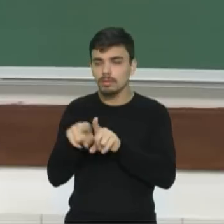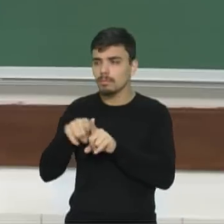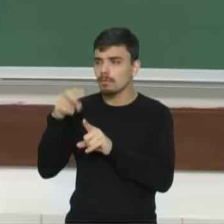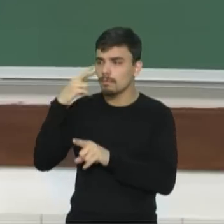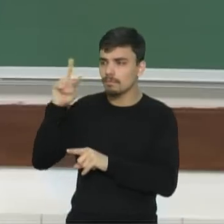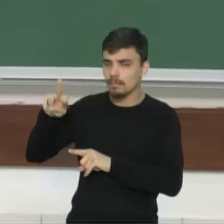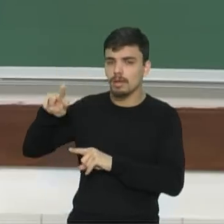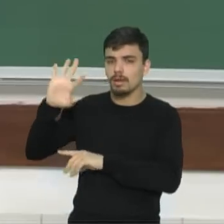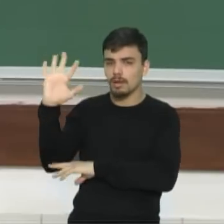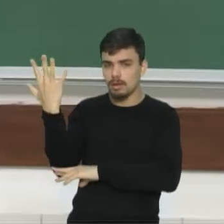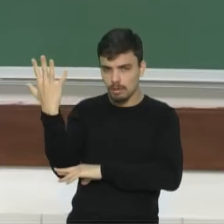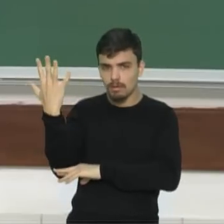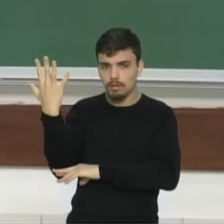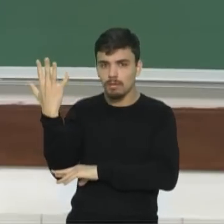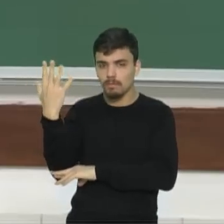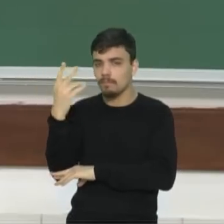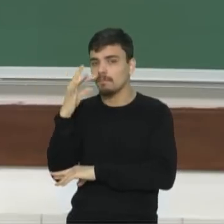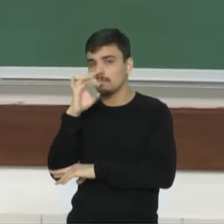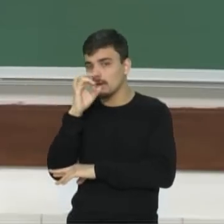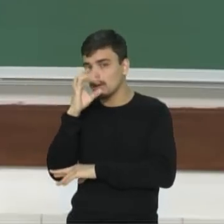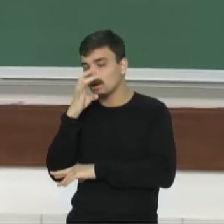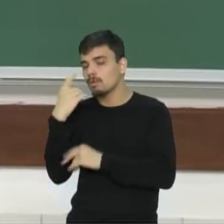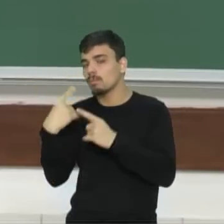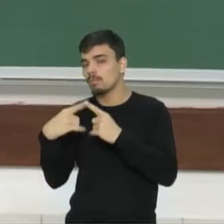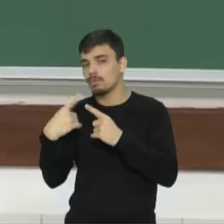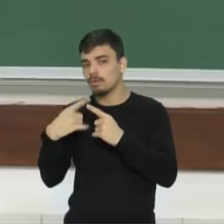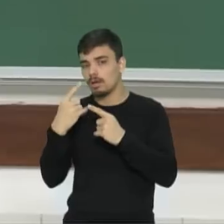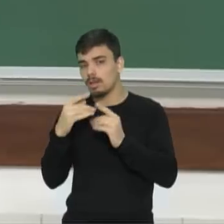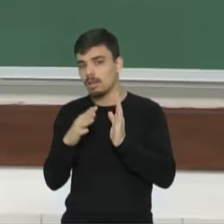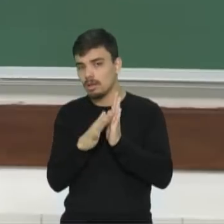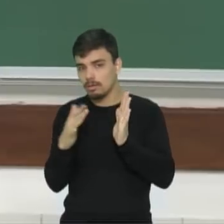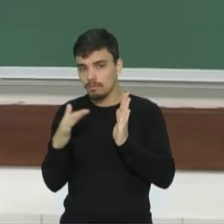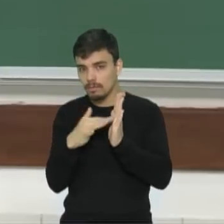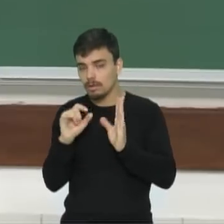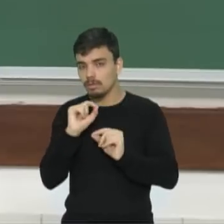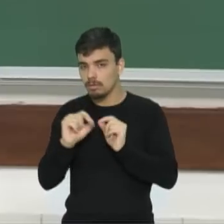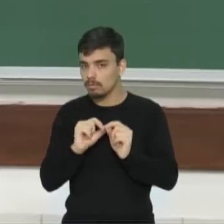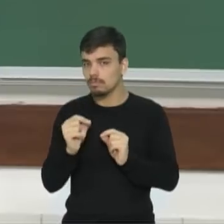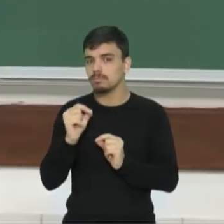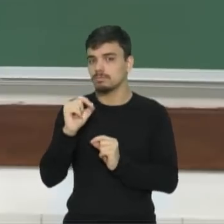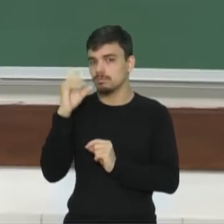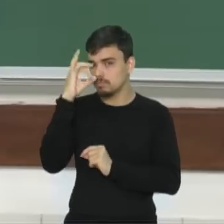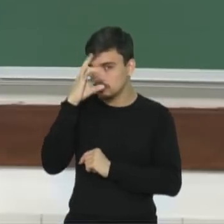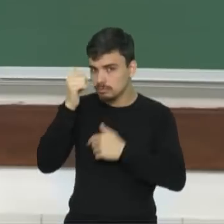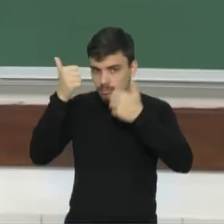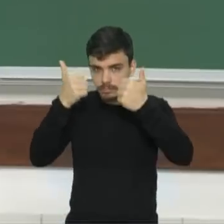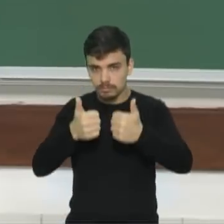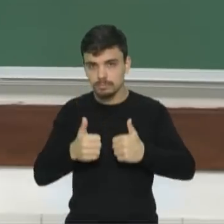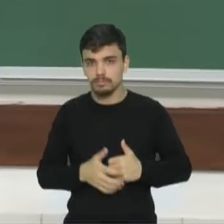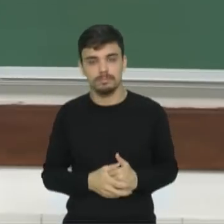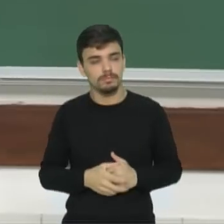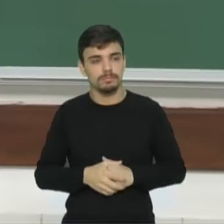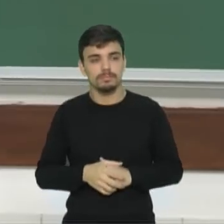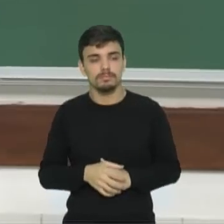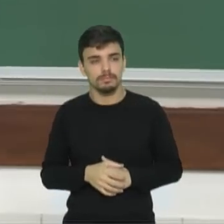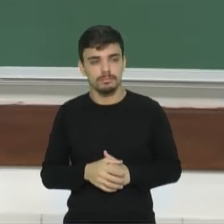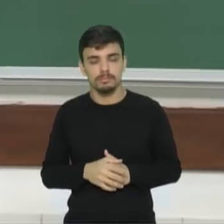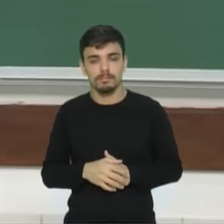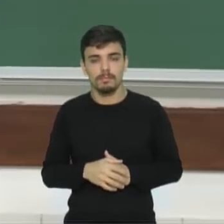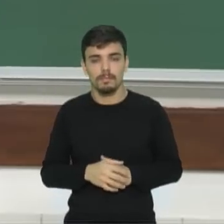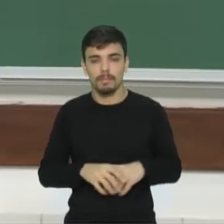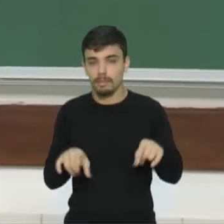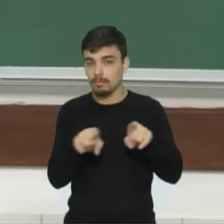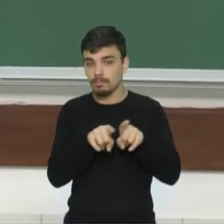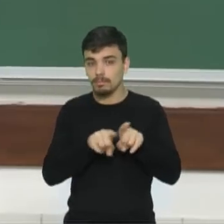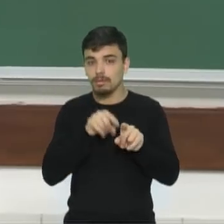uma araucária, por exemplo, porque ela reflete o verde. Estão entendendo? Que bom. E o que